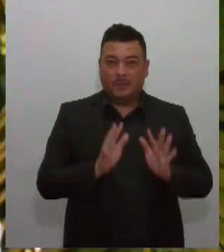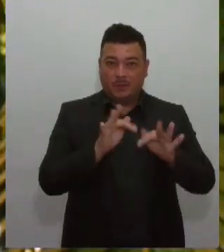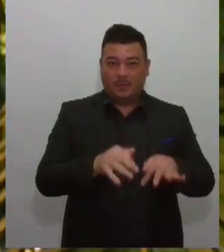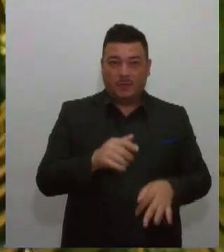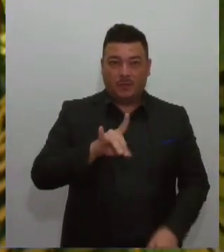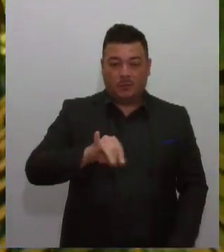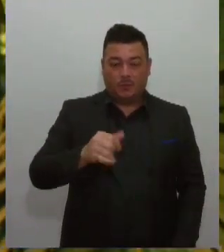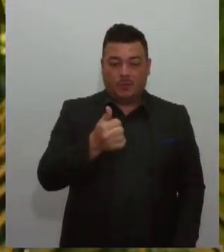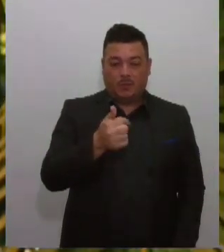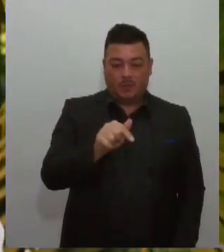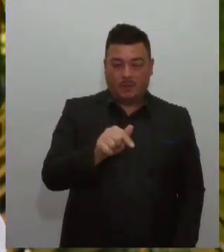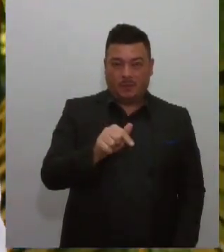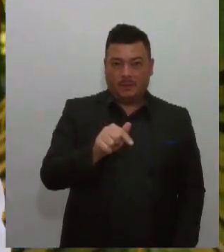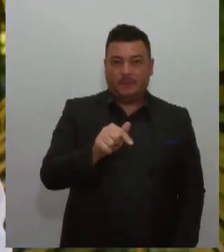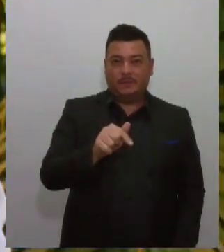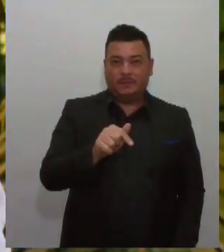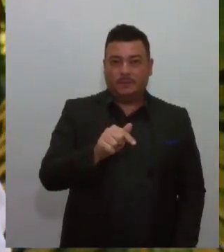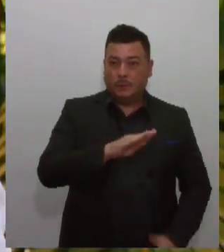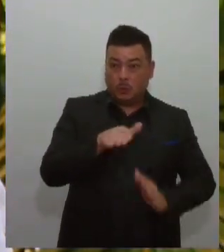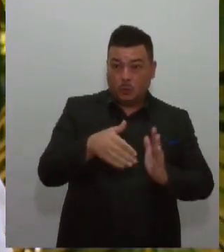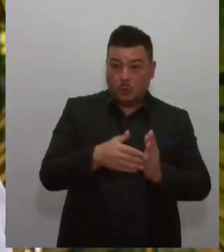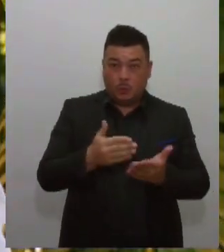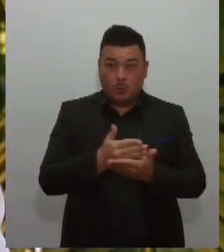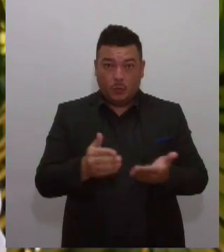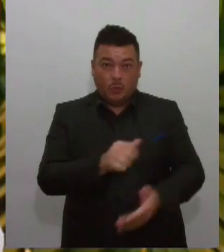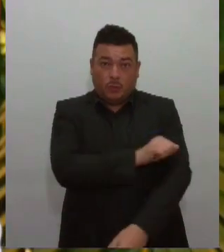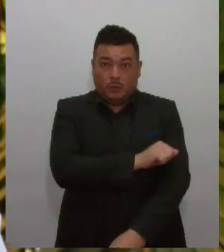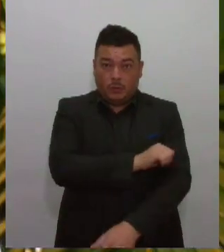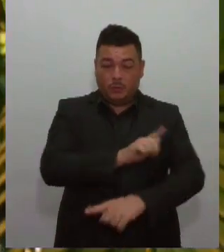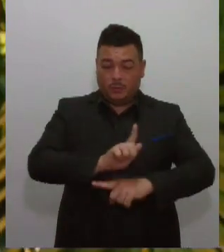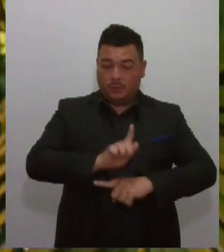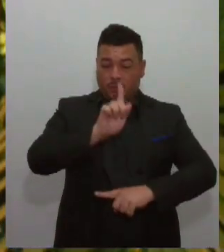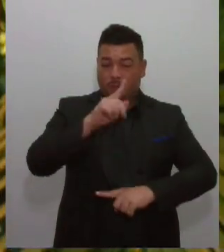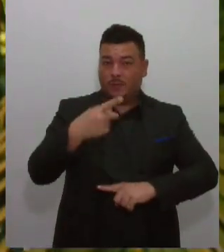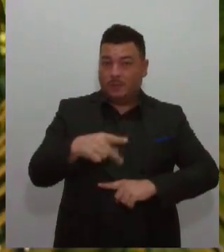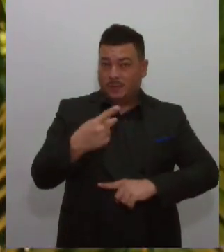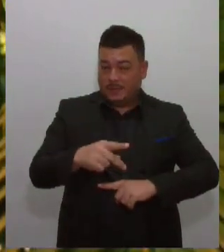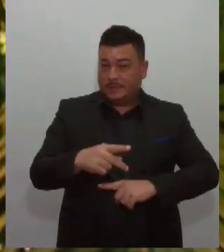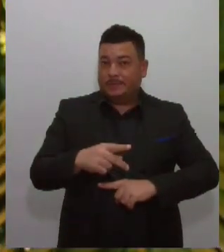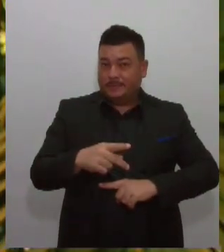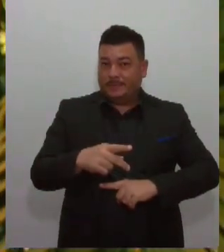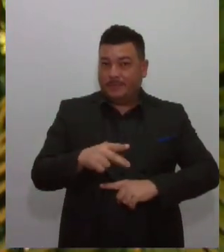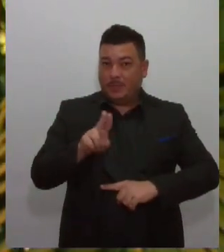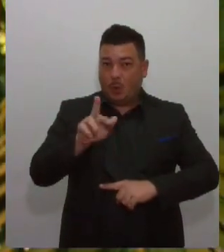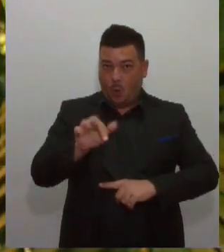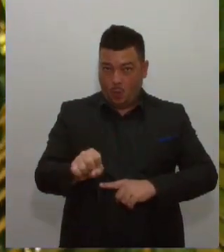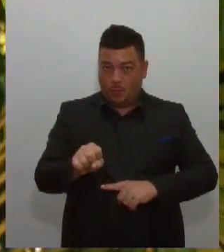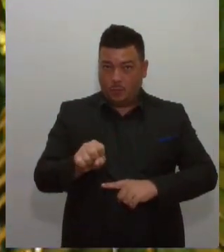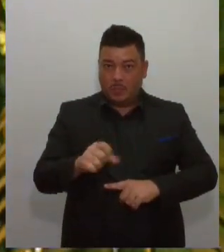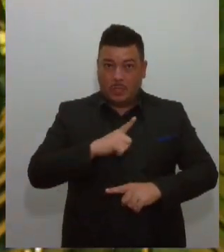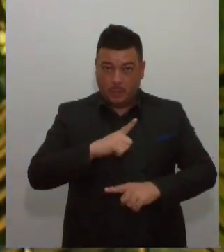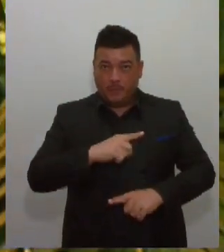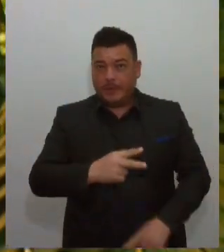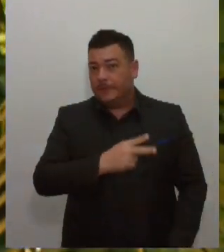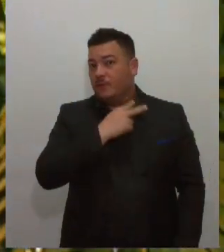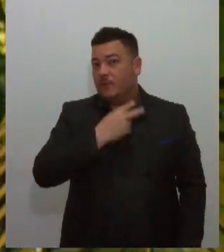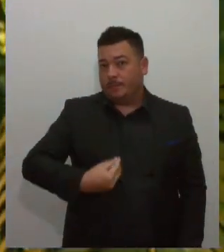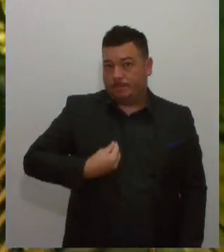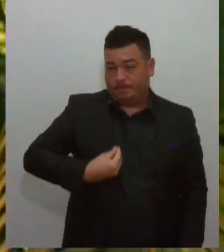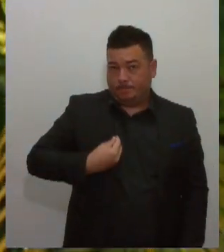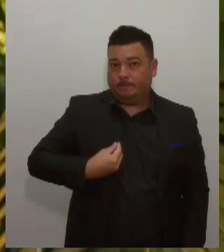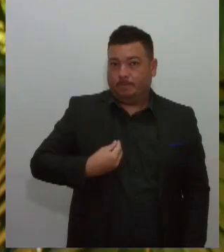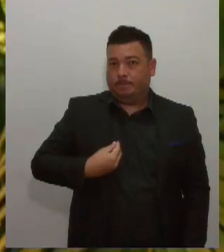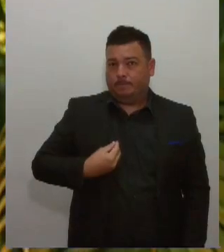Então, todos os estudantes de graduação da universidade que apresentar a condição de vulnerabilidade, eles